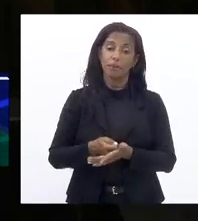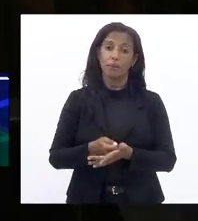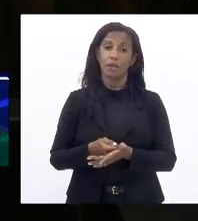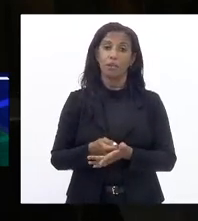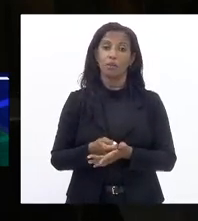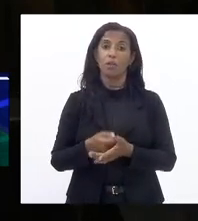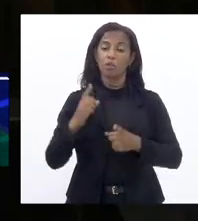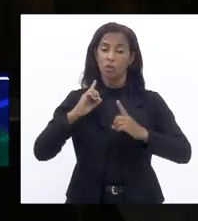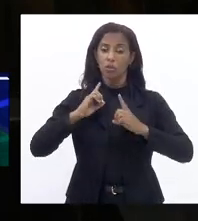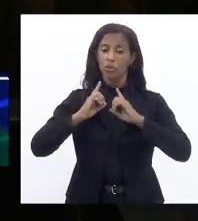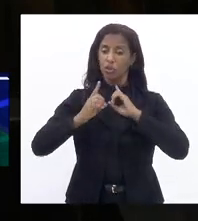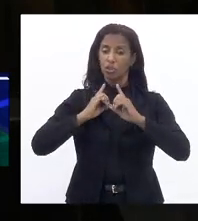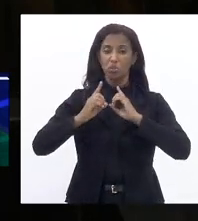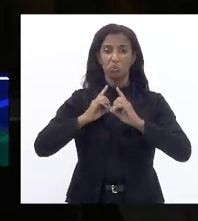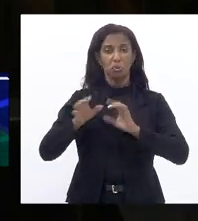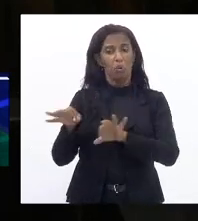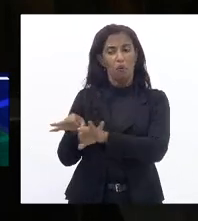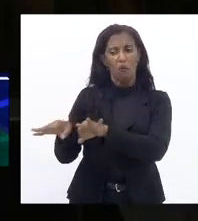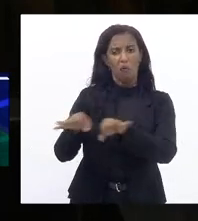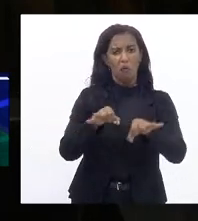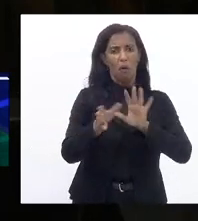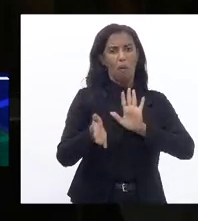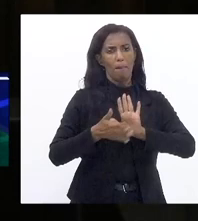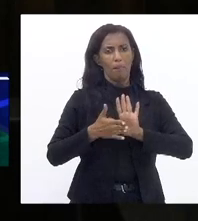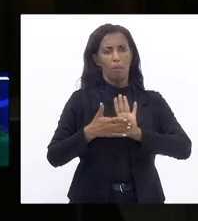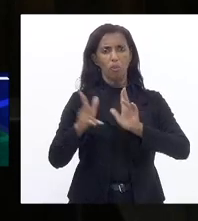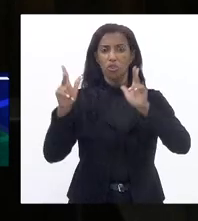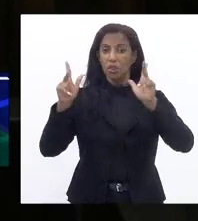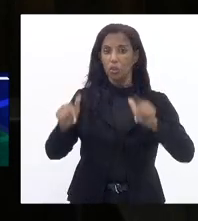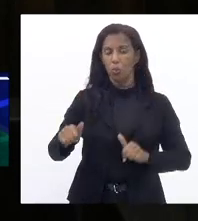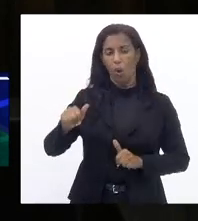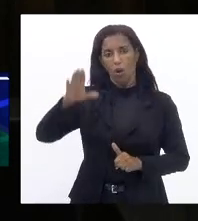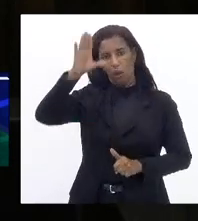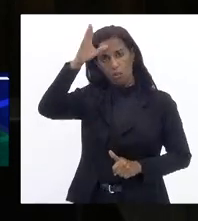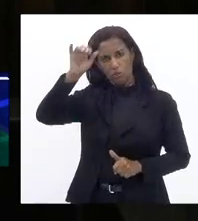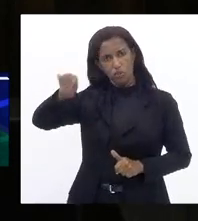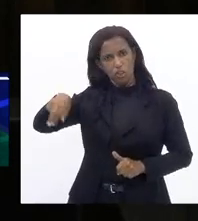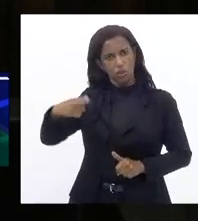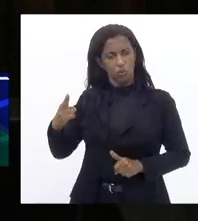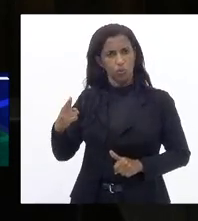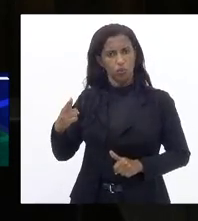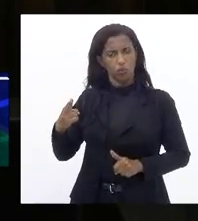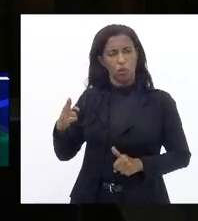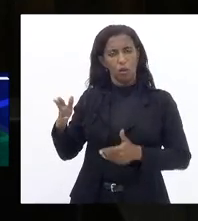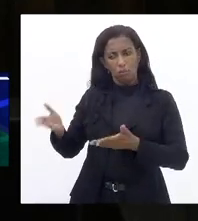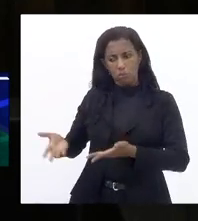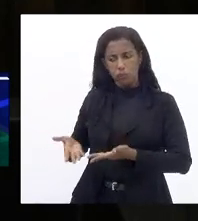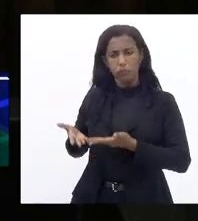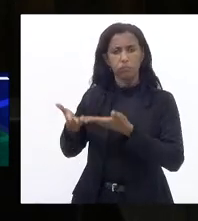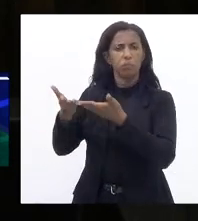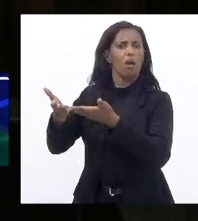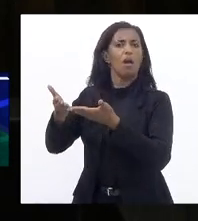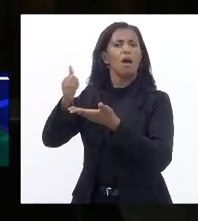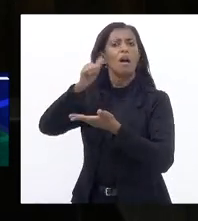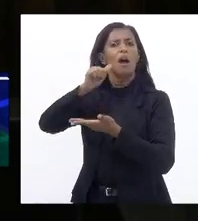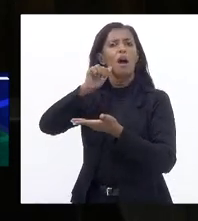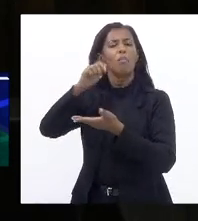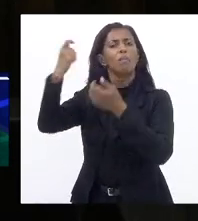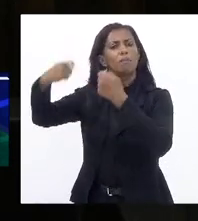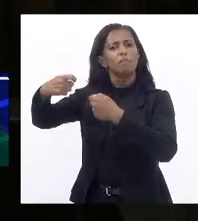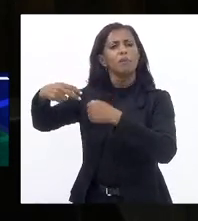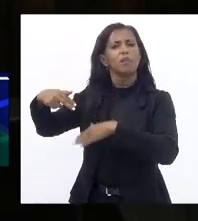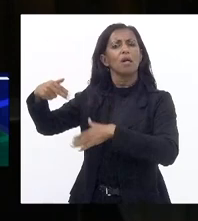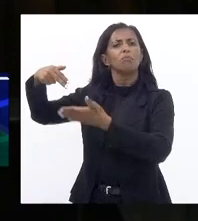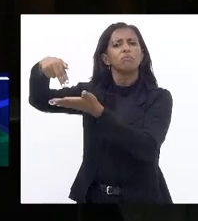de discutirmos medidas como proposta por Vossa Excelência, medidas que edifiquem, que coloquem a mulher no lugar necessário,